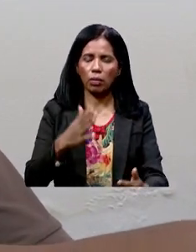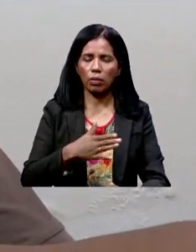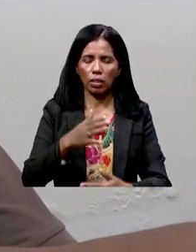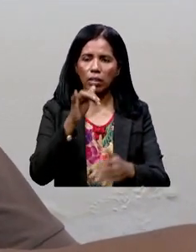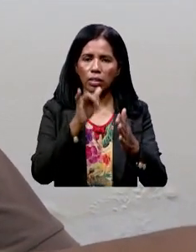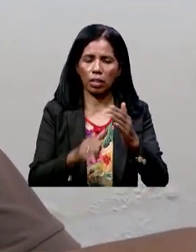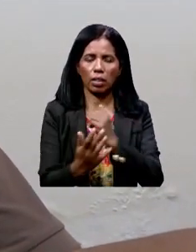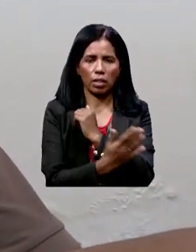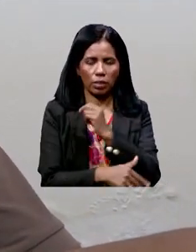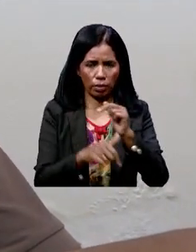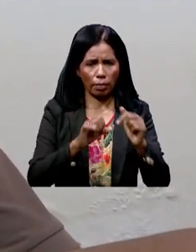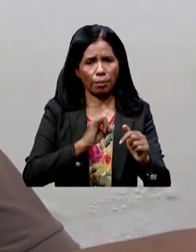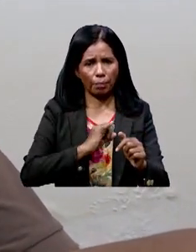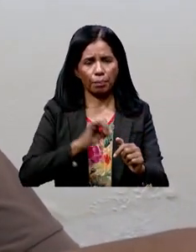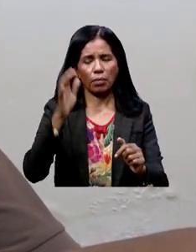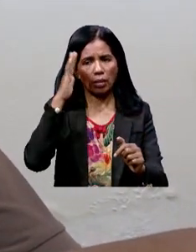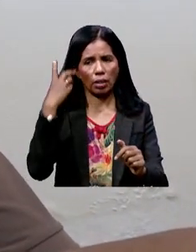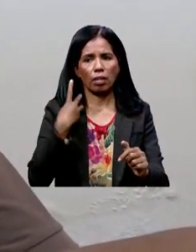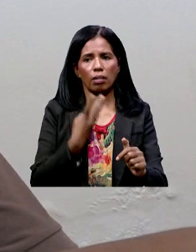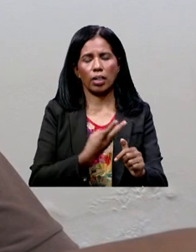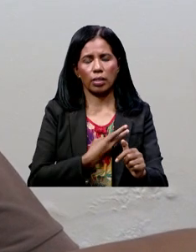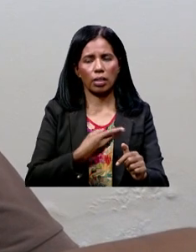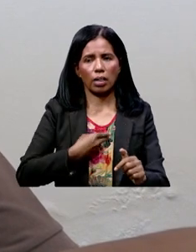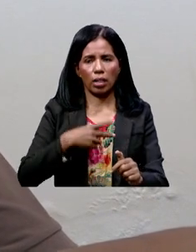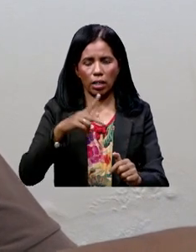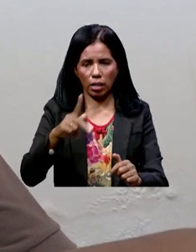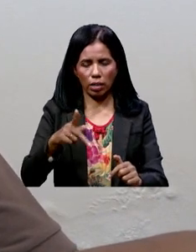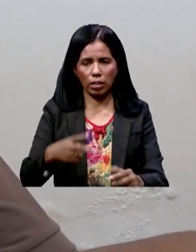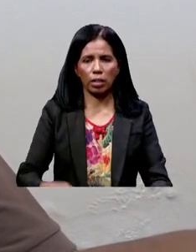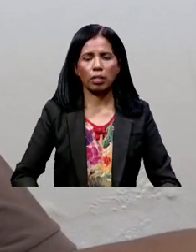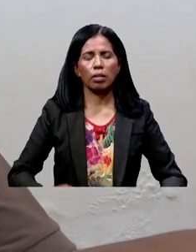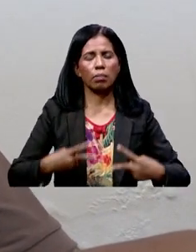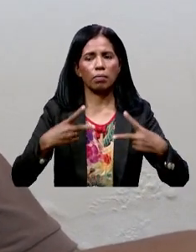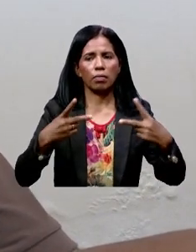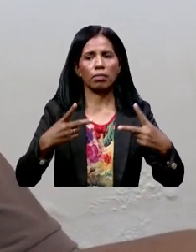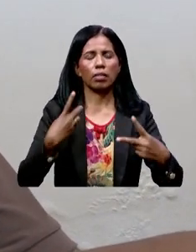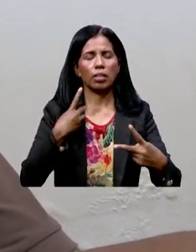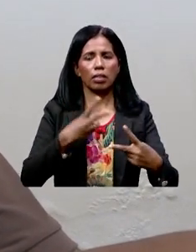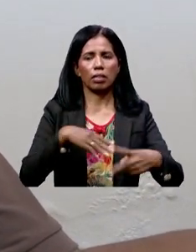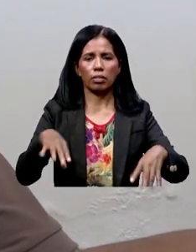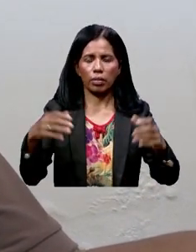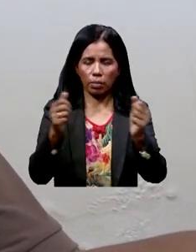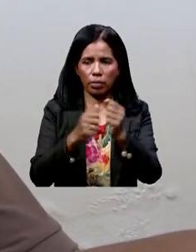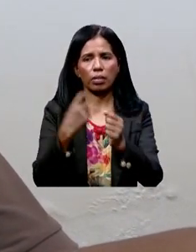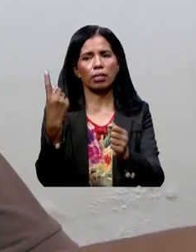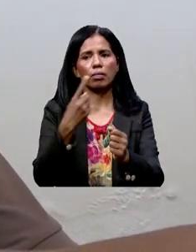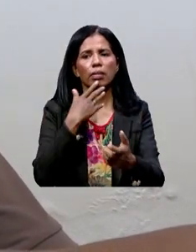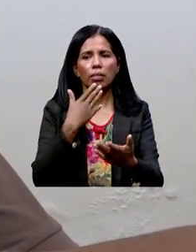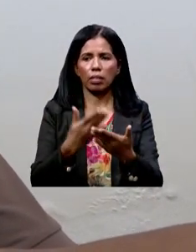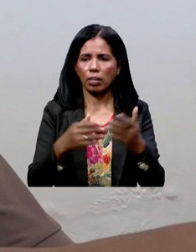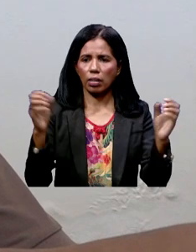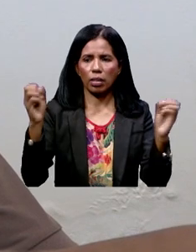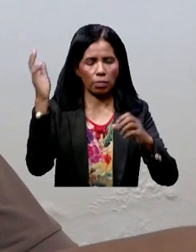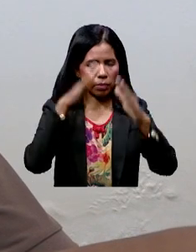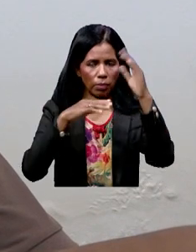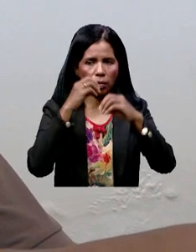idane hawanoin itanini attitude itanini vida itanini ser itanini relasaun nebe sempre dia meeting la iya problema kona